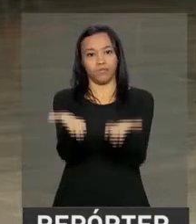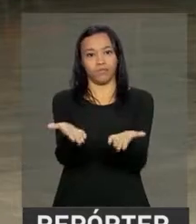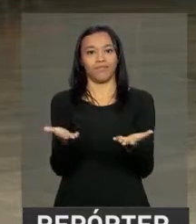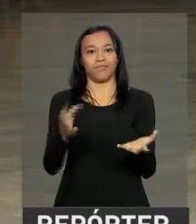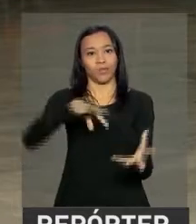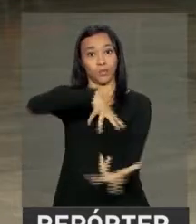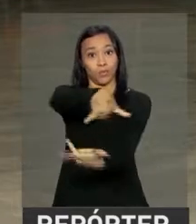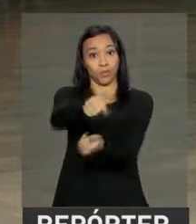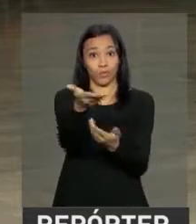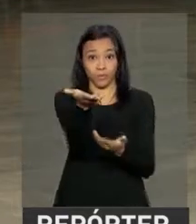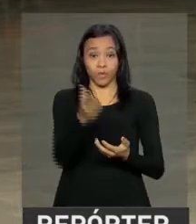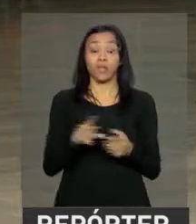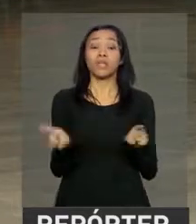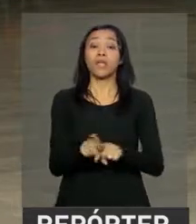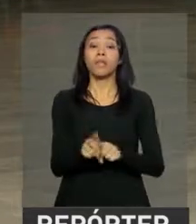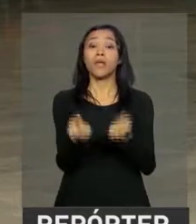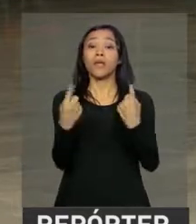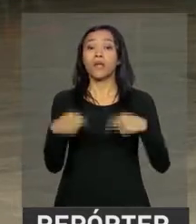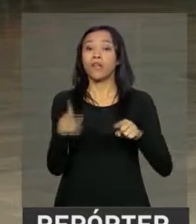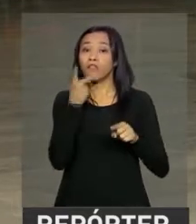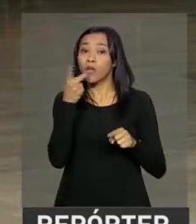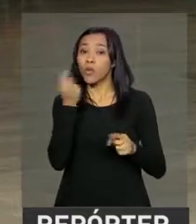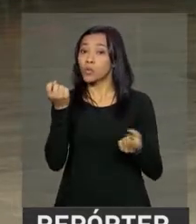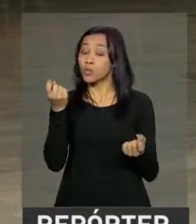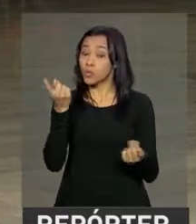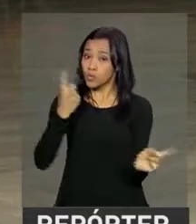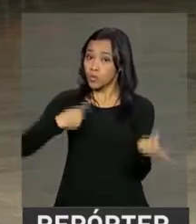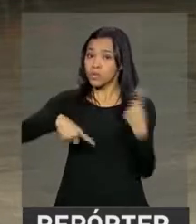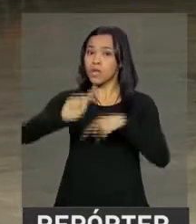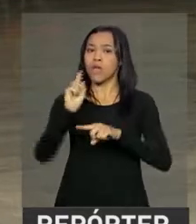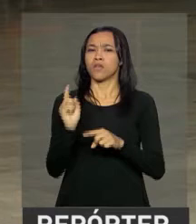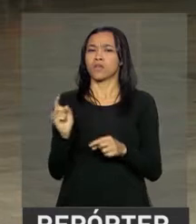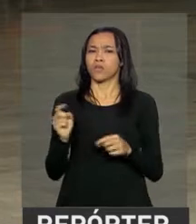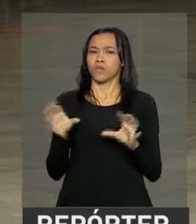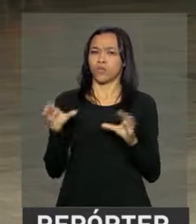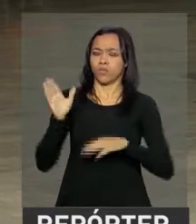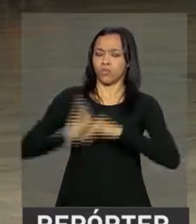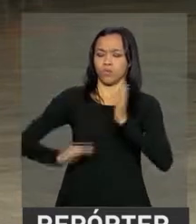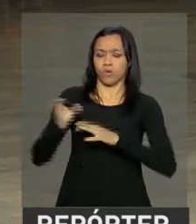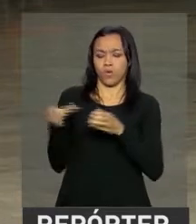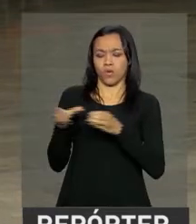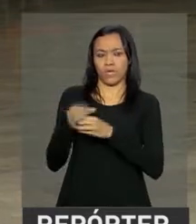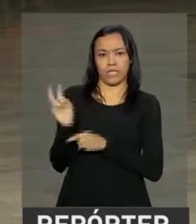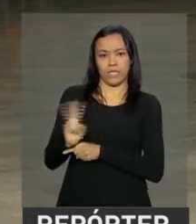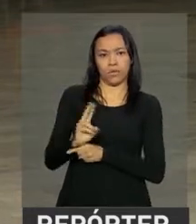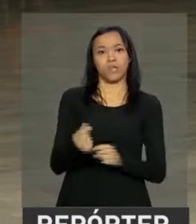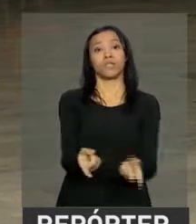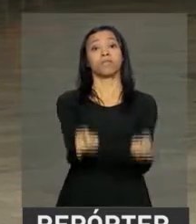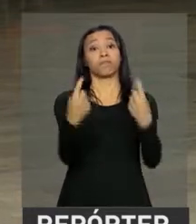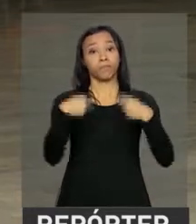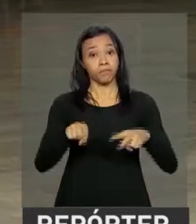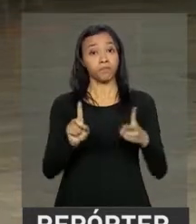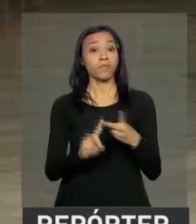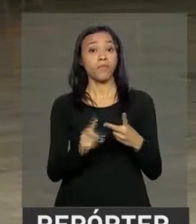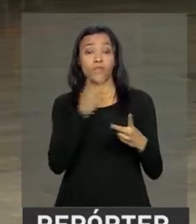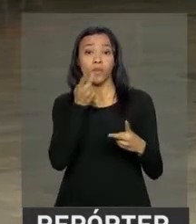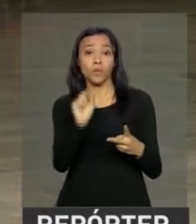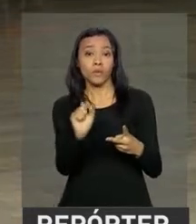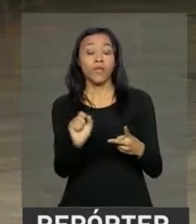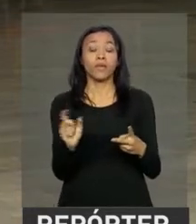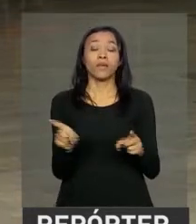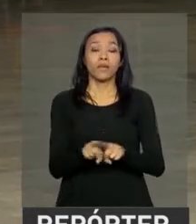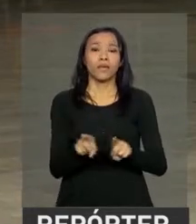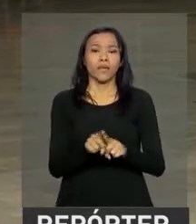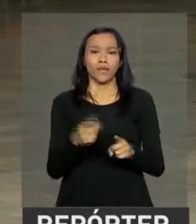Michel Temer falou aí sobre o sucesso do esquema de segurança montado na cidade, também comentou aí a satisfação